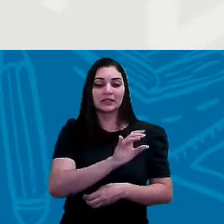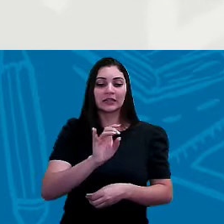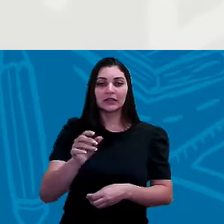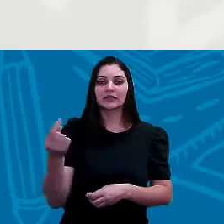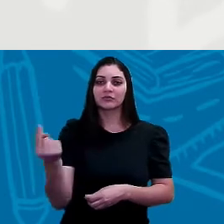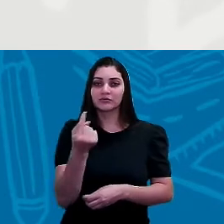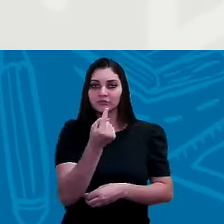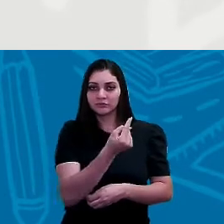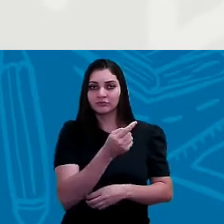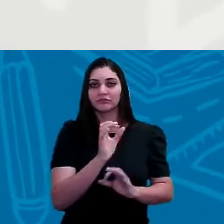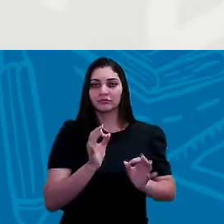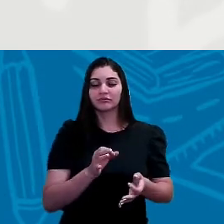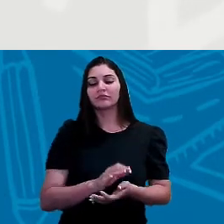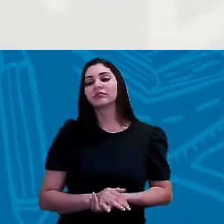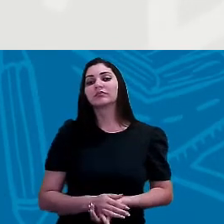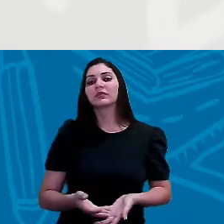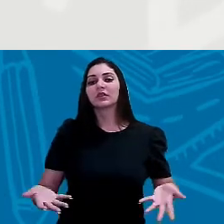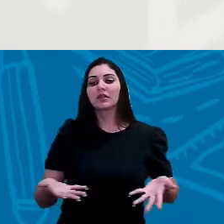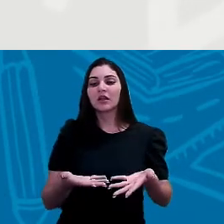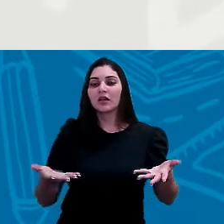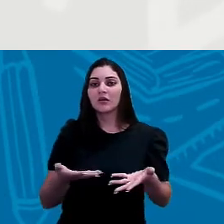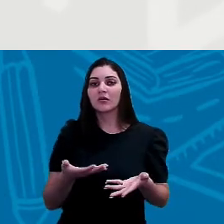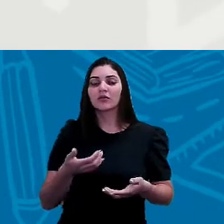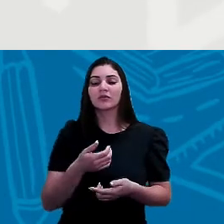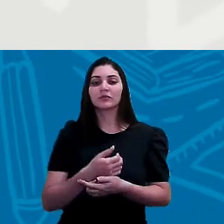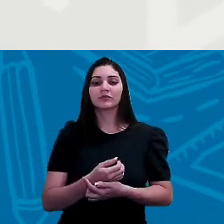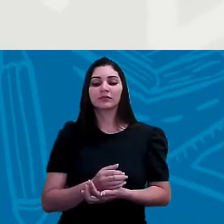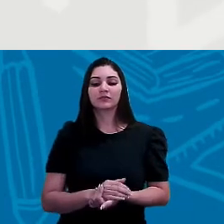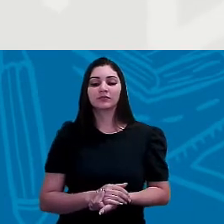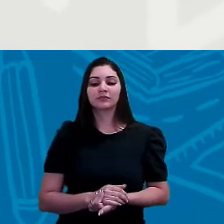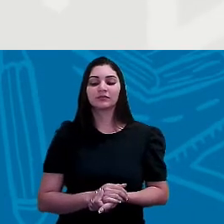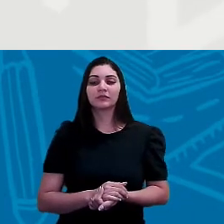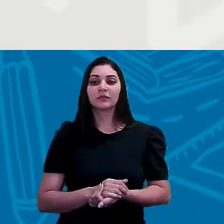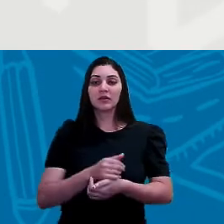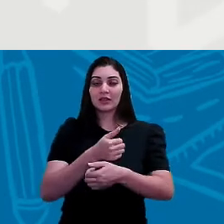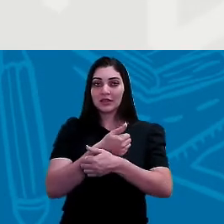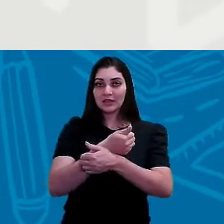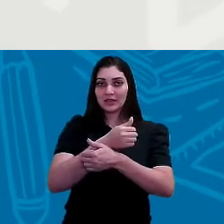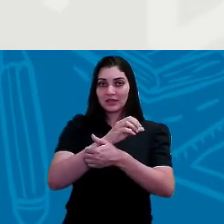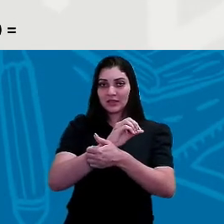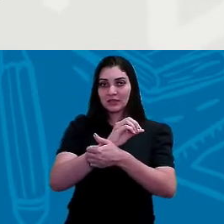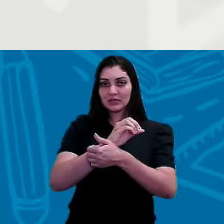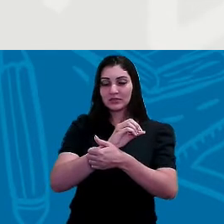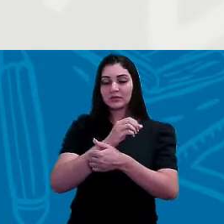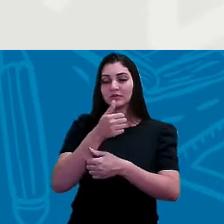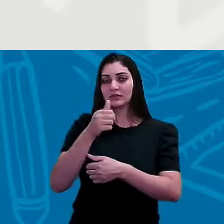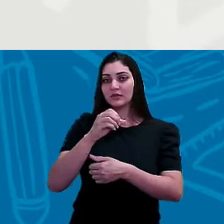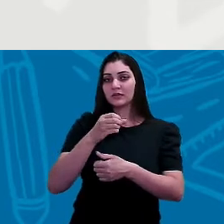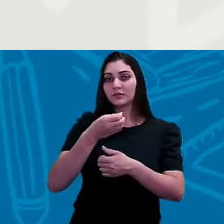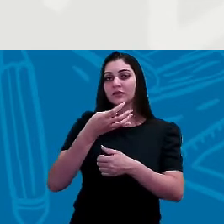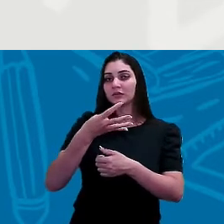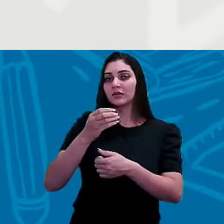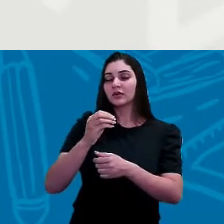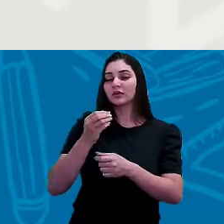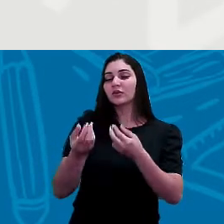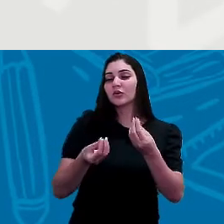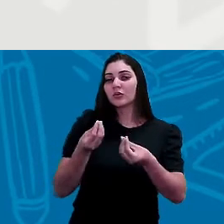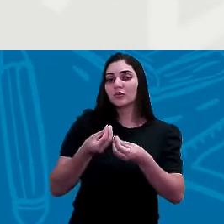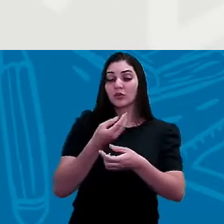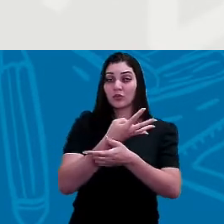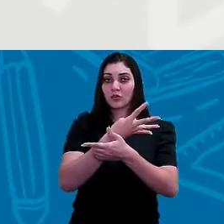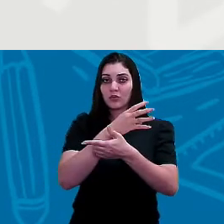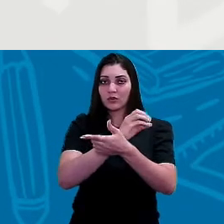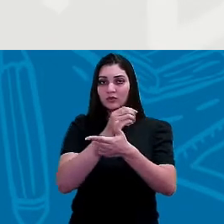1. E aí, agora, a décima parte de 40 vai ser 40 dividido